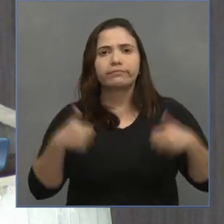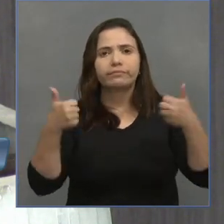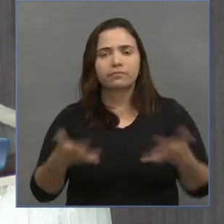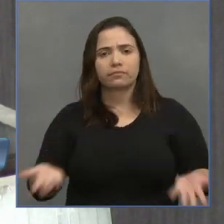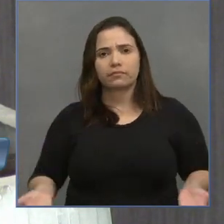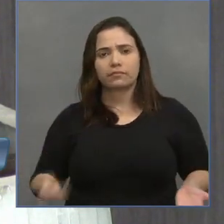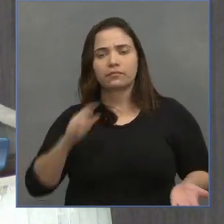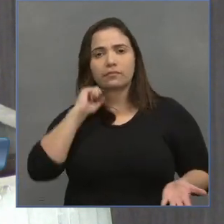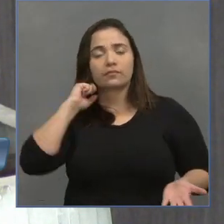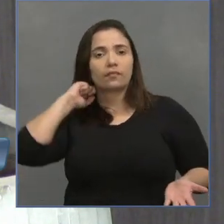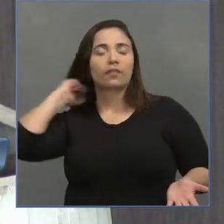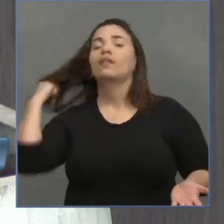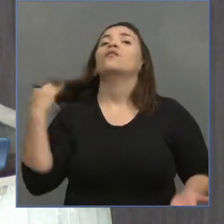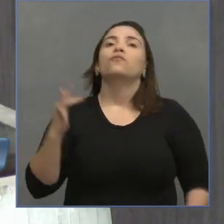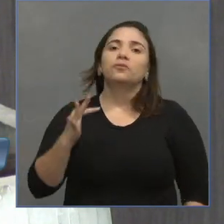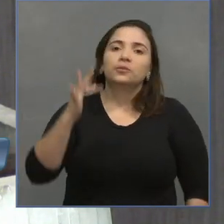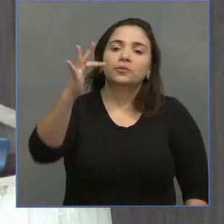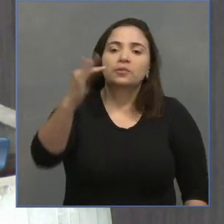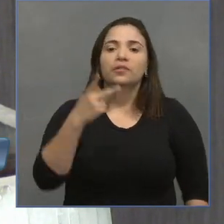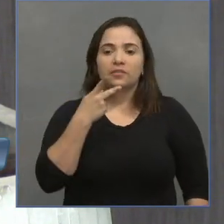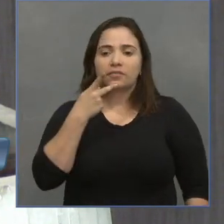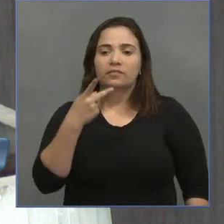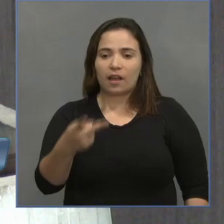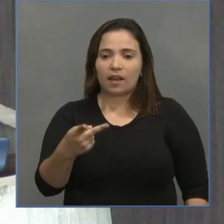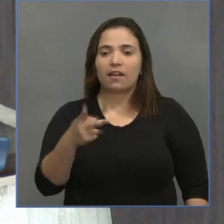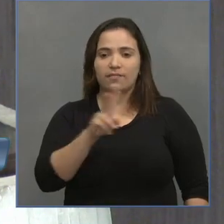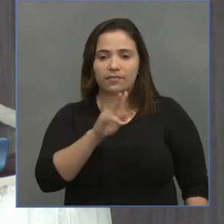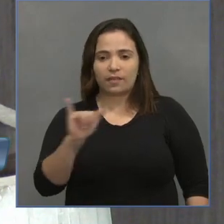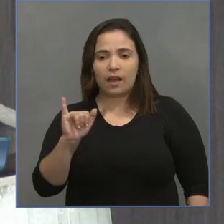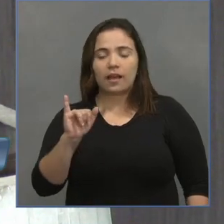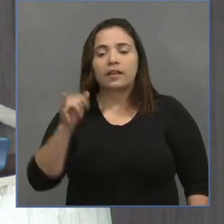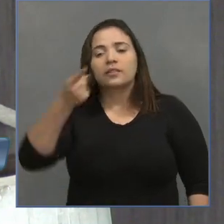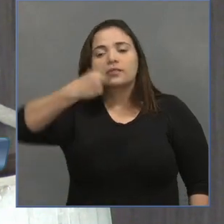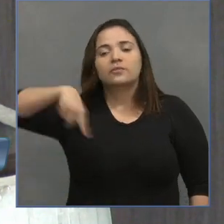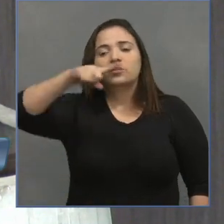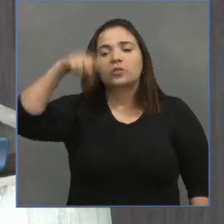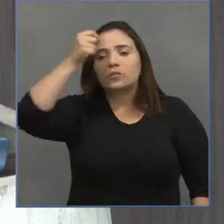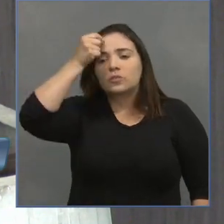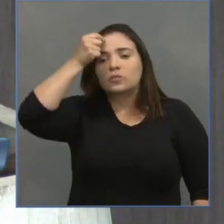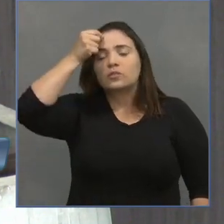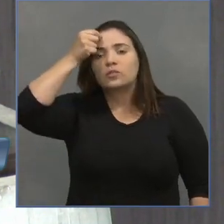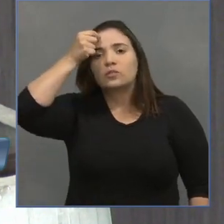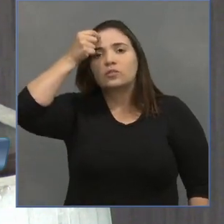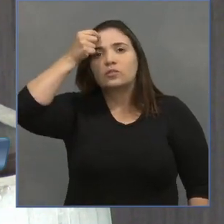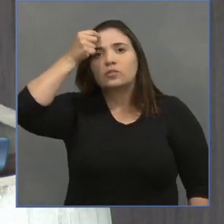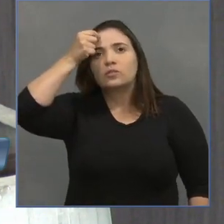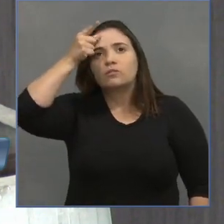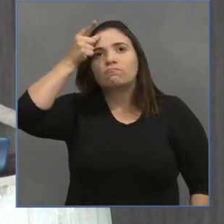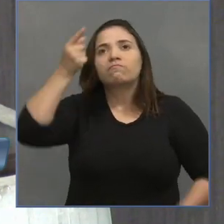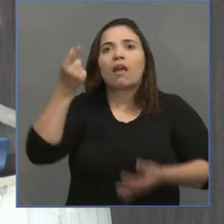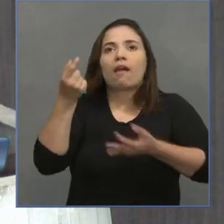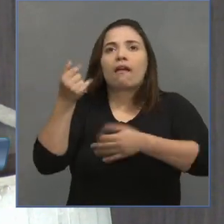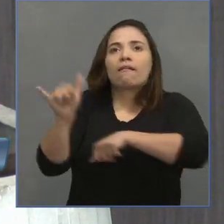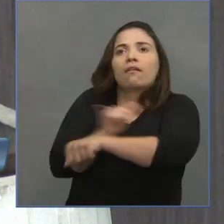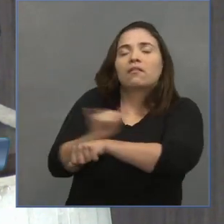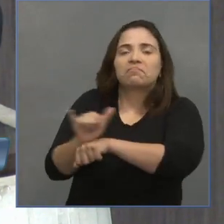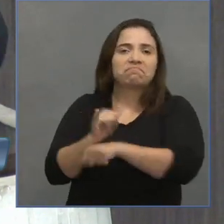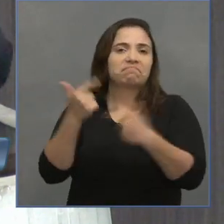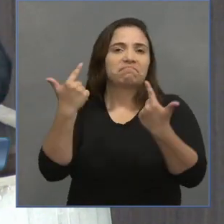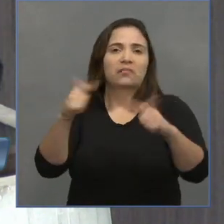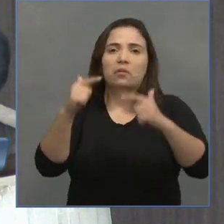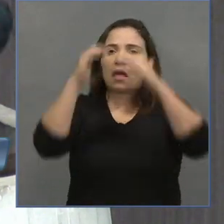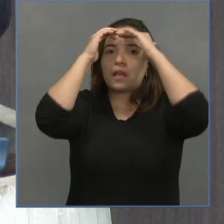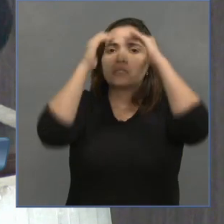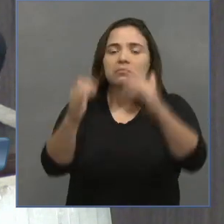vão dizer: eles não souberam desenvolver economicamente o semiárido, respeitando